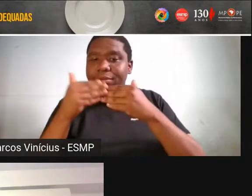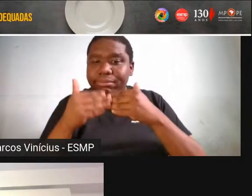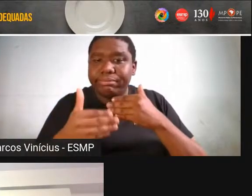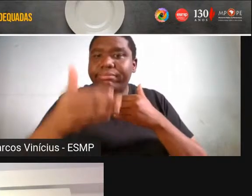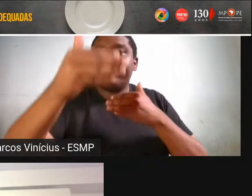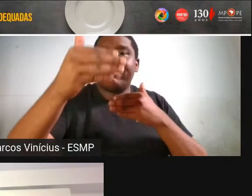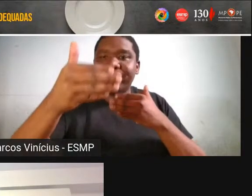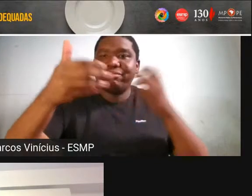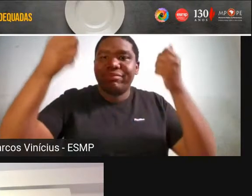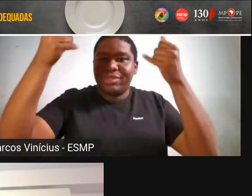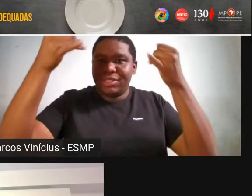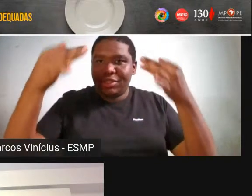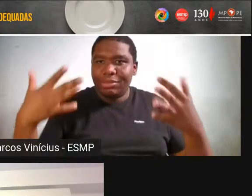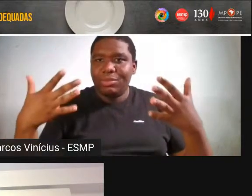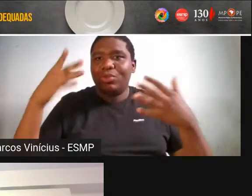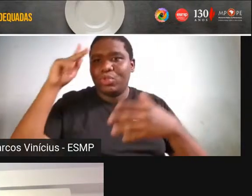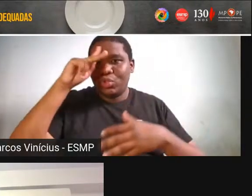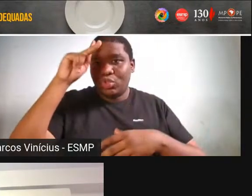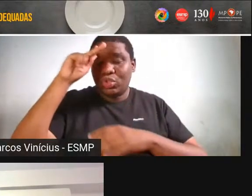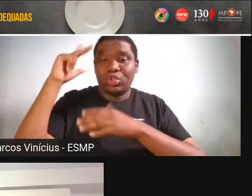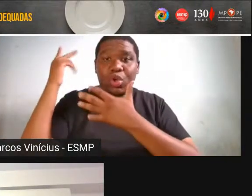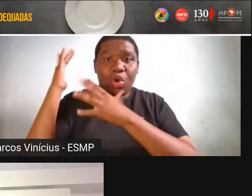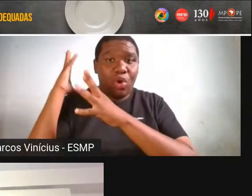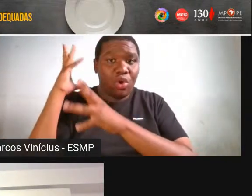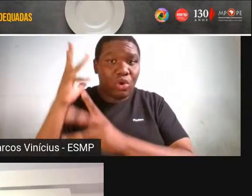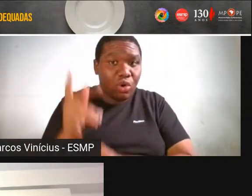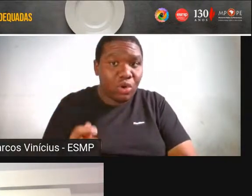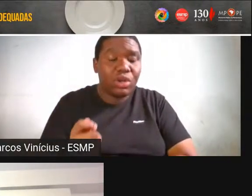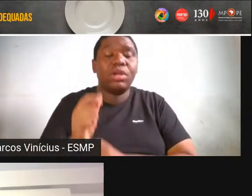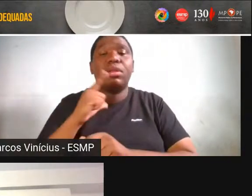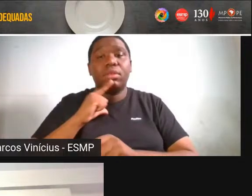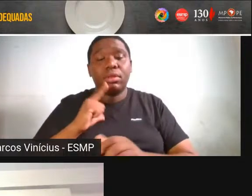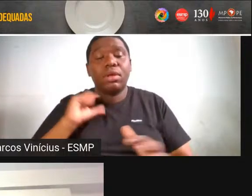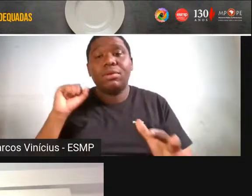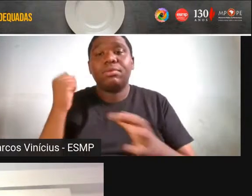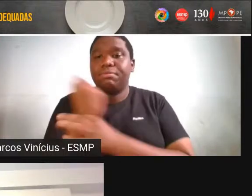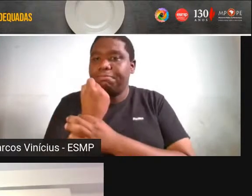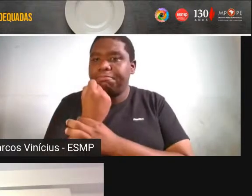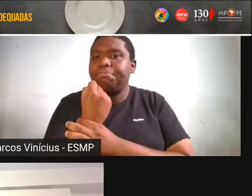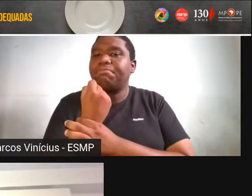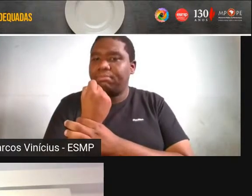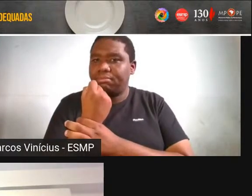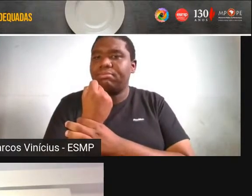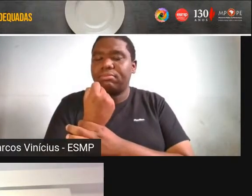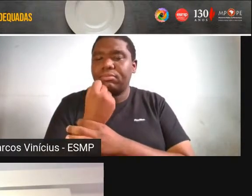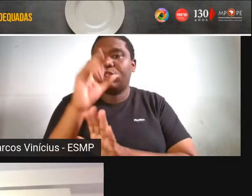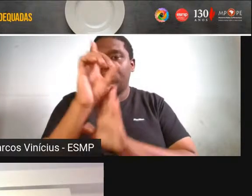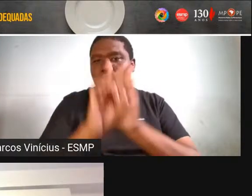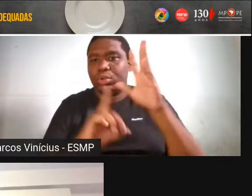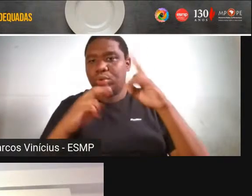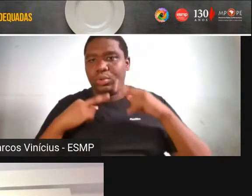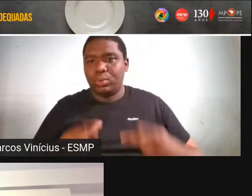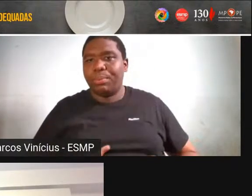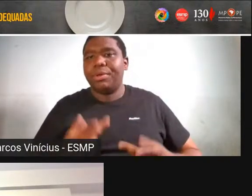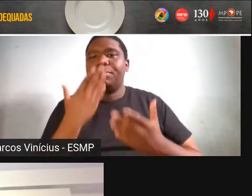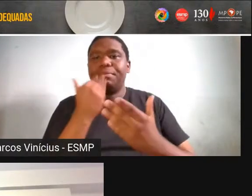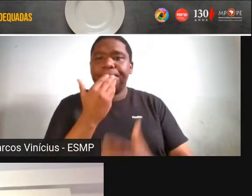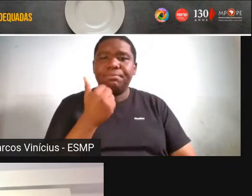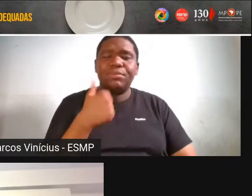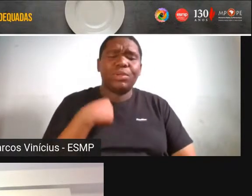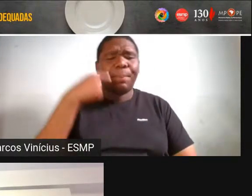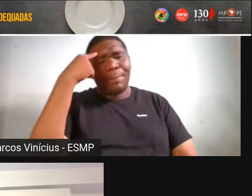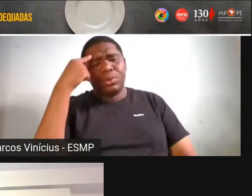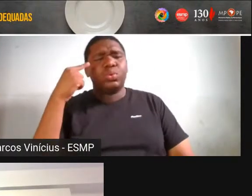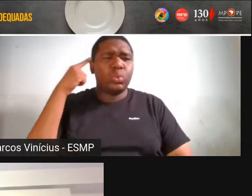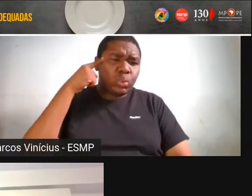o histórico, esse resgate histórico da garantia do direito humano à alimentação. E eu fico na dúvida se, de